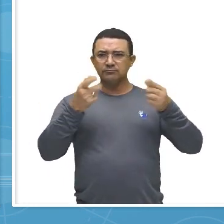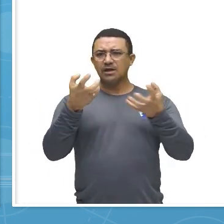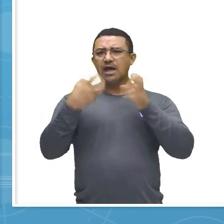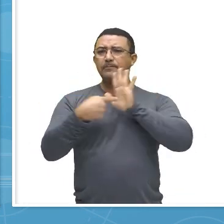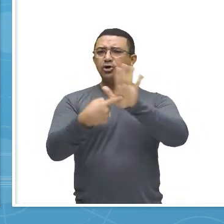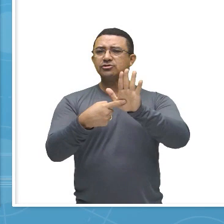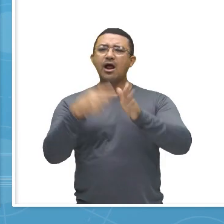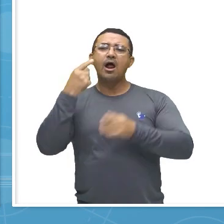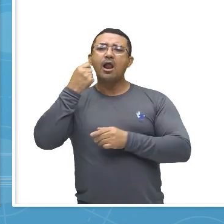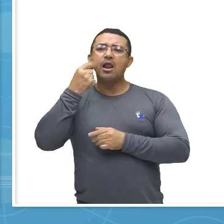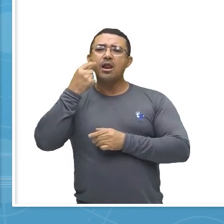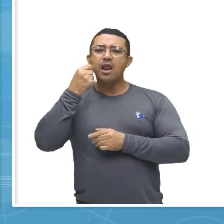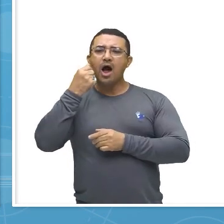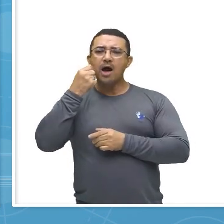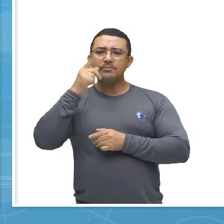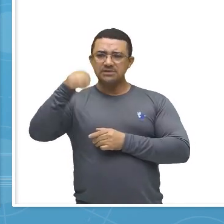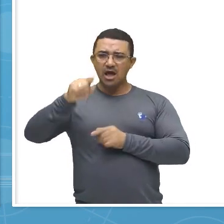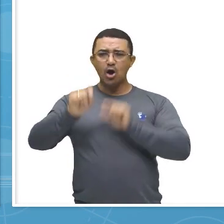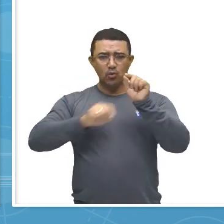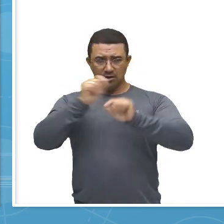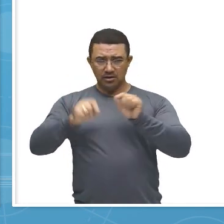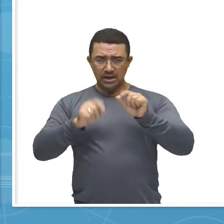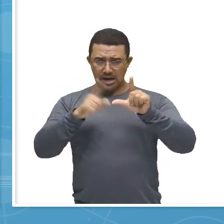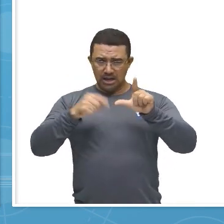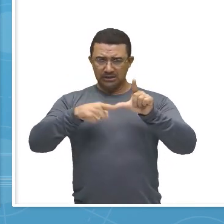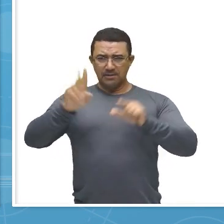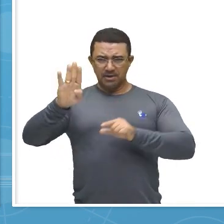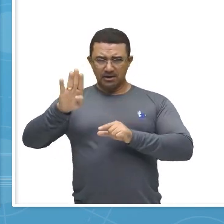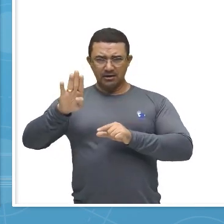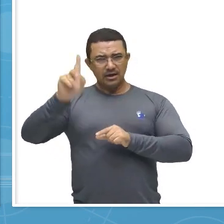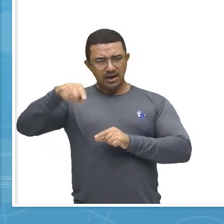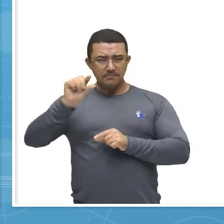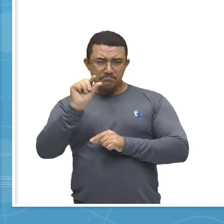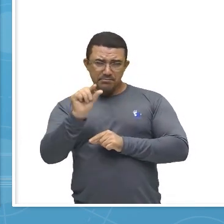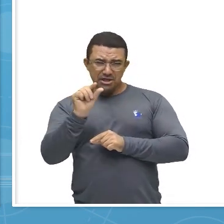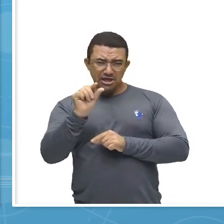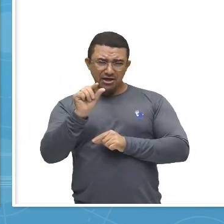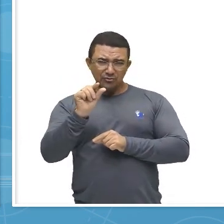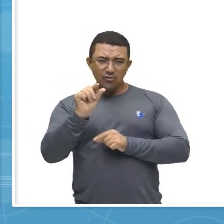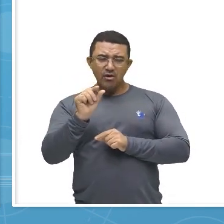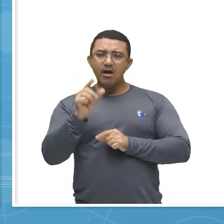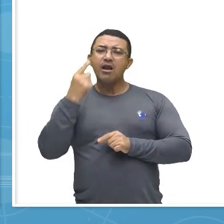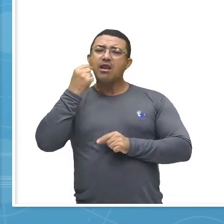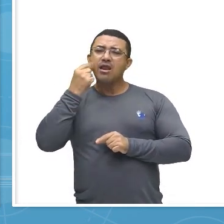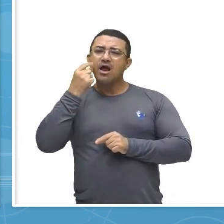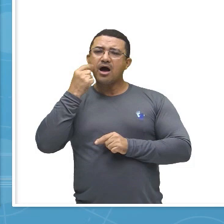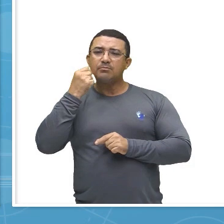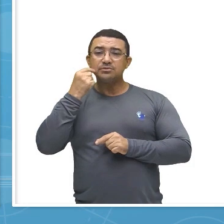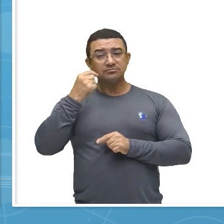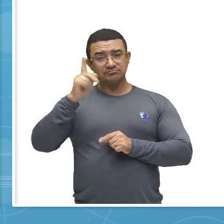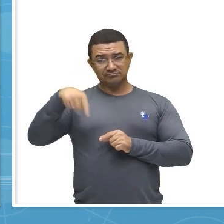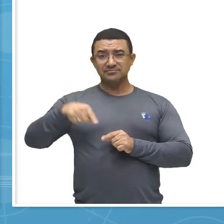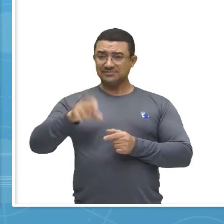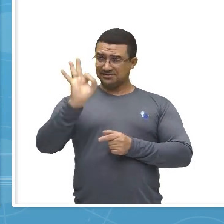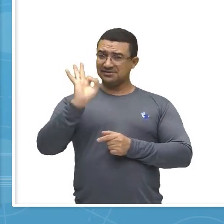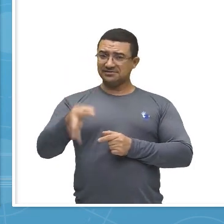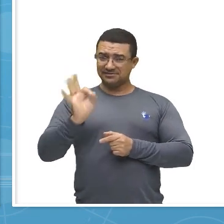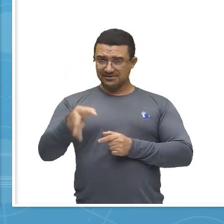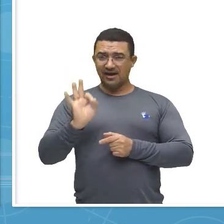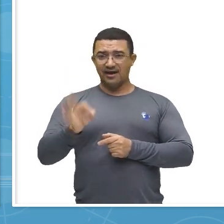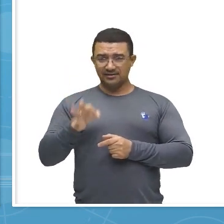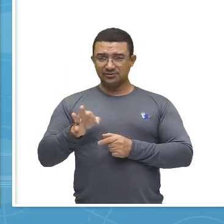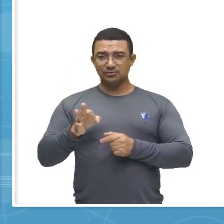era, se você respondeu a letra B, pequeno, está correto, olha só, letra B é a resposta da questão